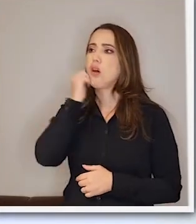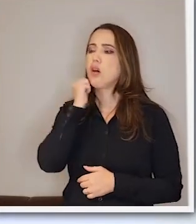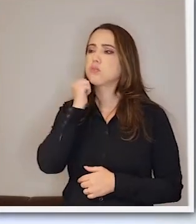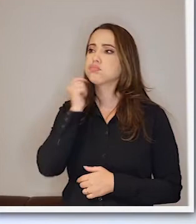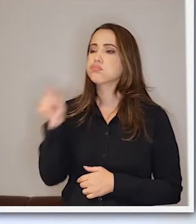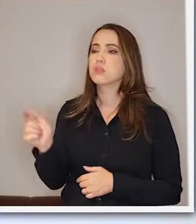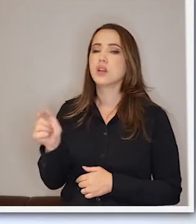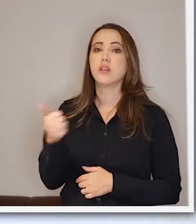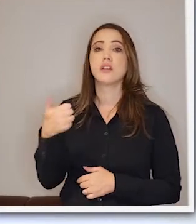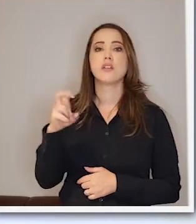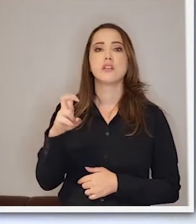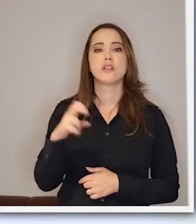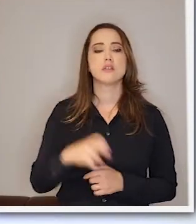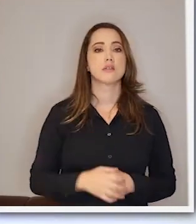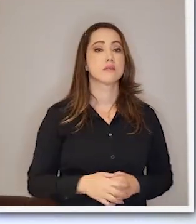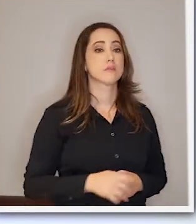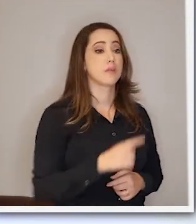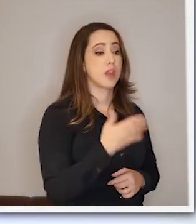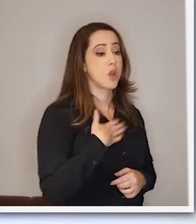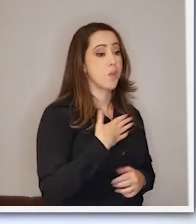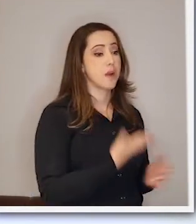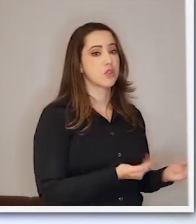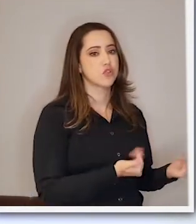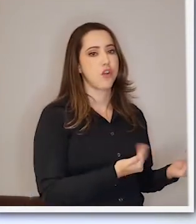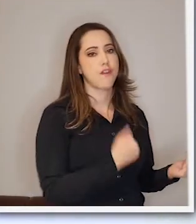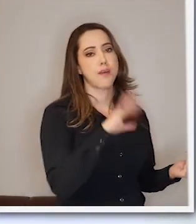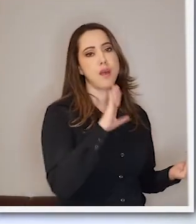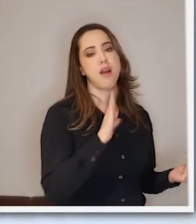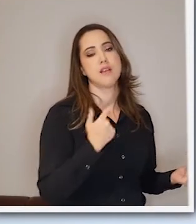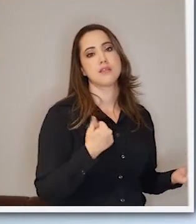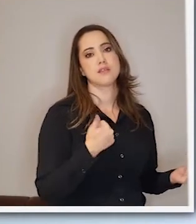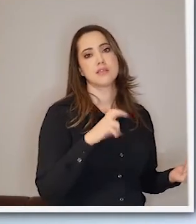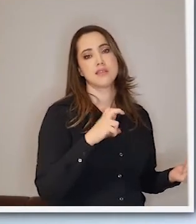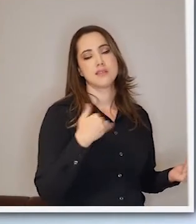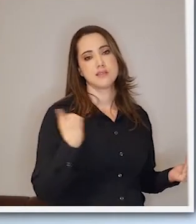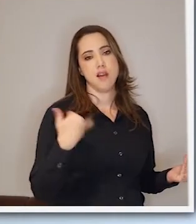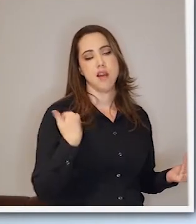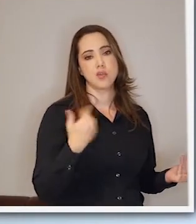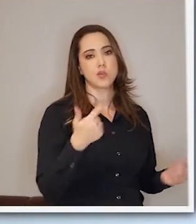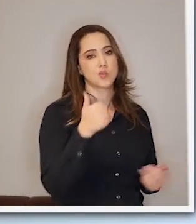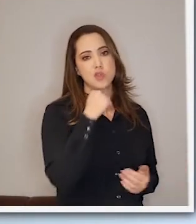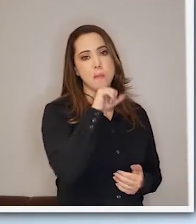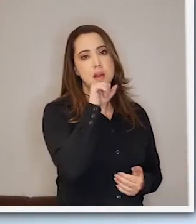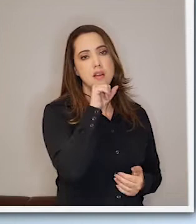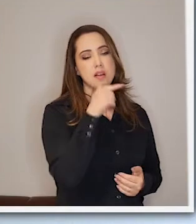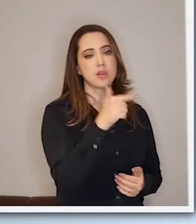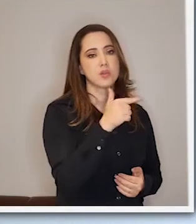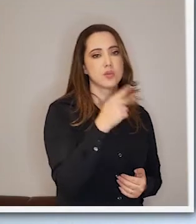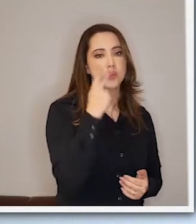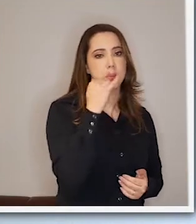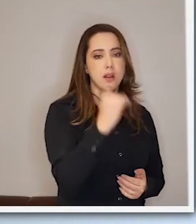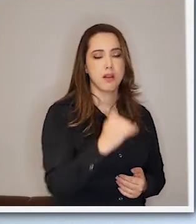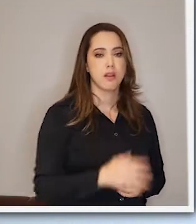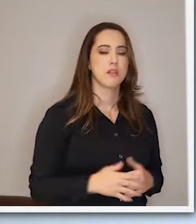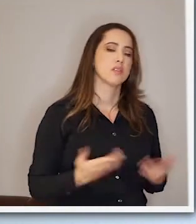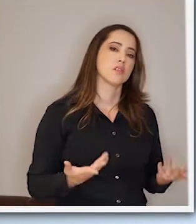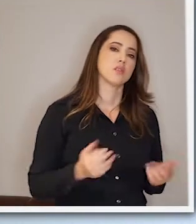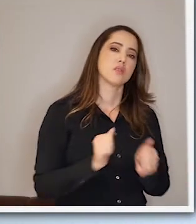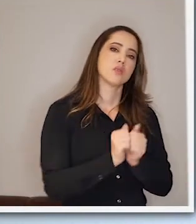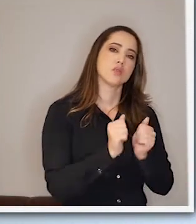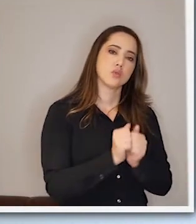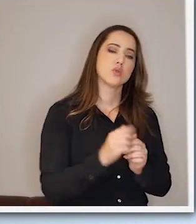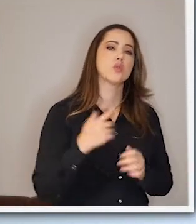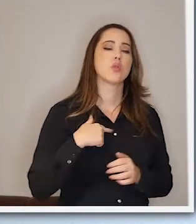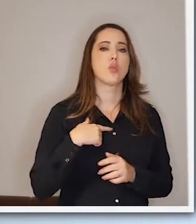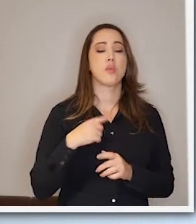anos. Você não faleceu? Eu fiquei órfão. Você é o mais velho? Eu sou o mais novo. Você é o mais novo. Então agora nós ficamos órfãos de vez. E